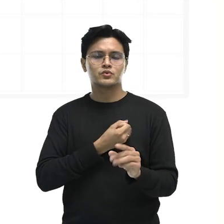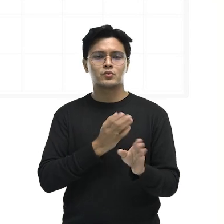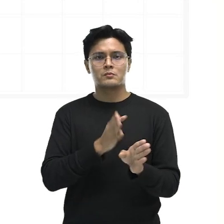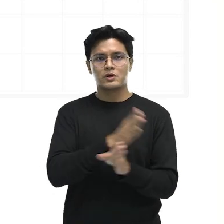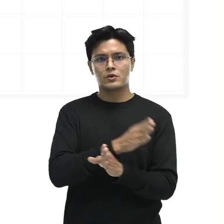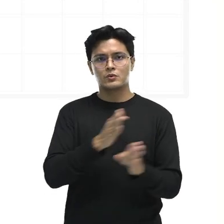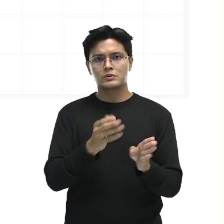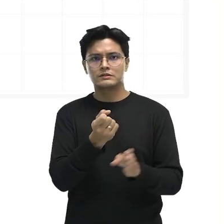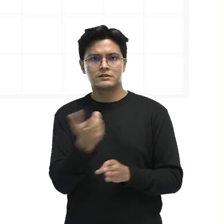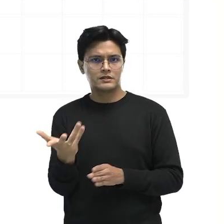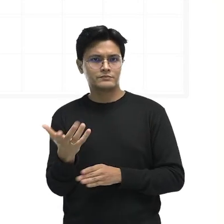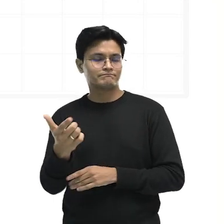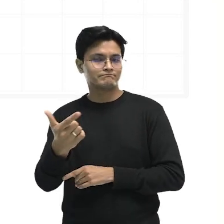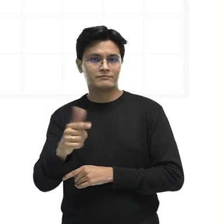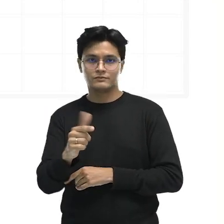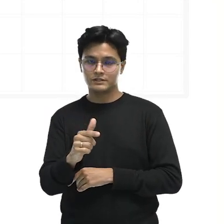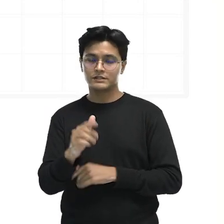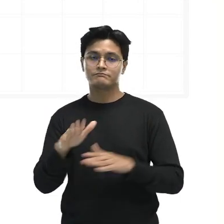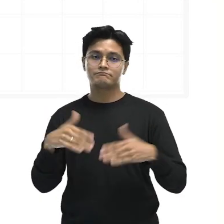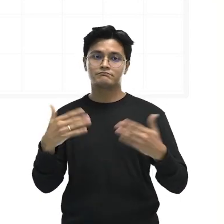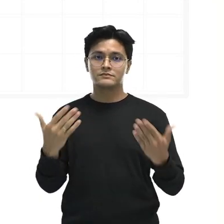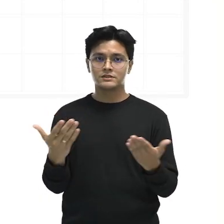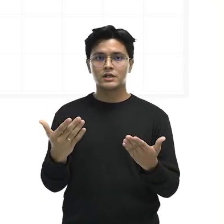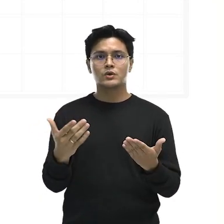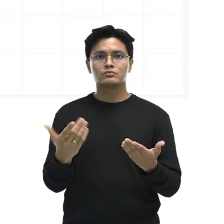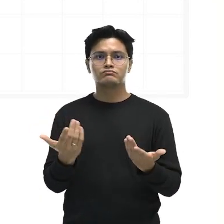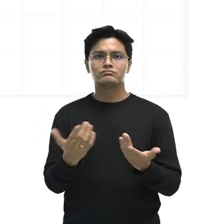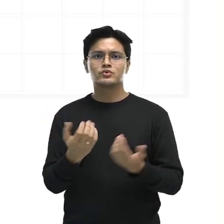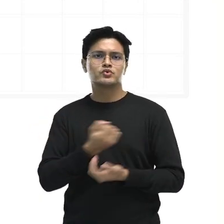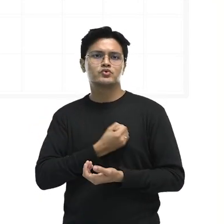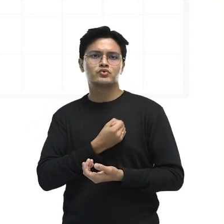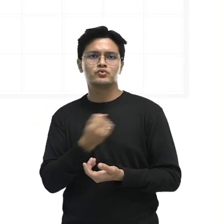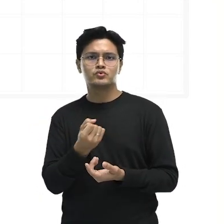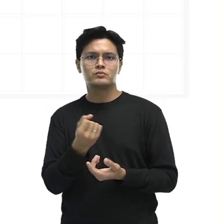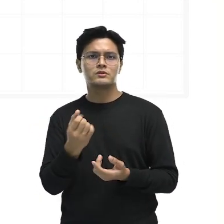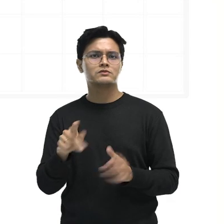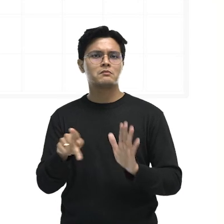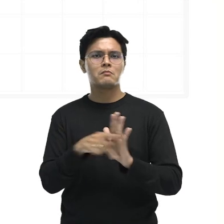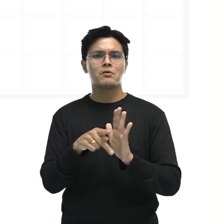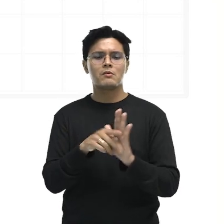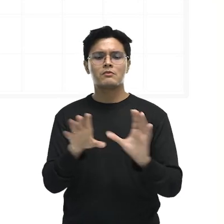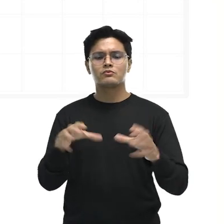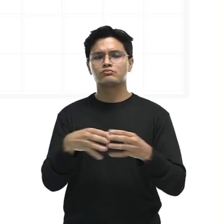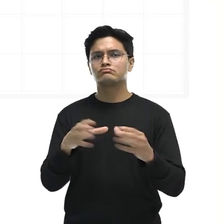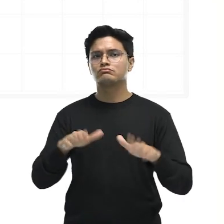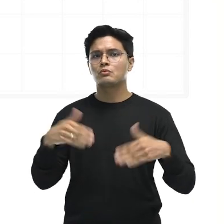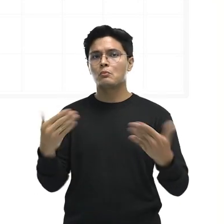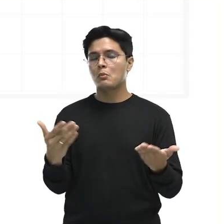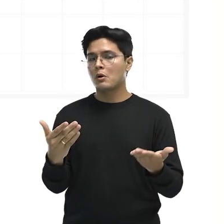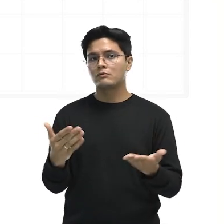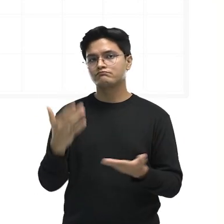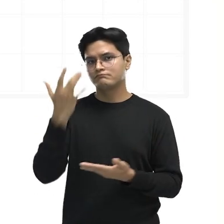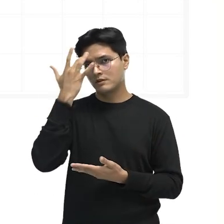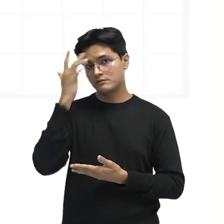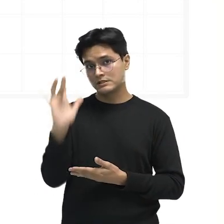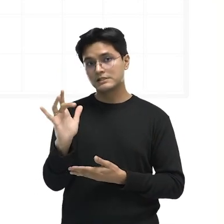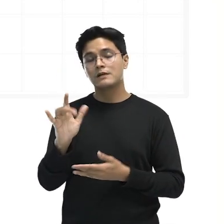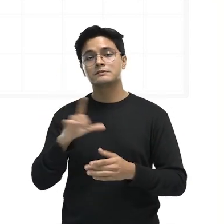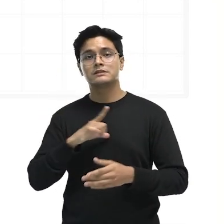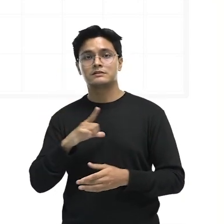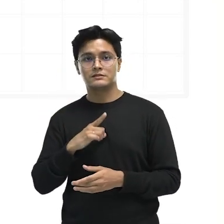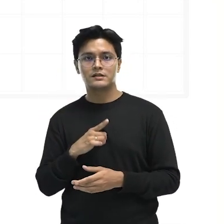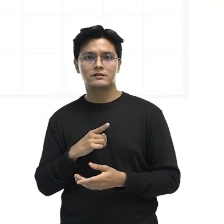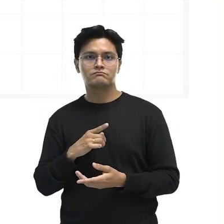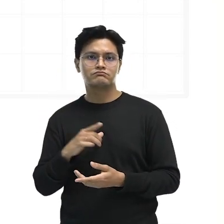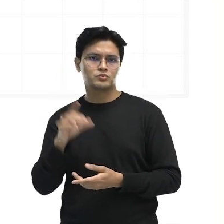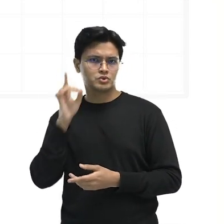Enfim, a gente não sabe de que conjunto nós estamos falando aí nesse caso. Nós temos uma situação aqui corriqueira